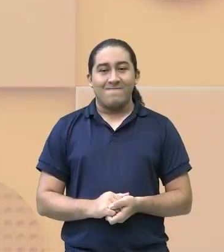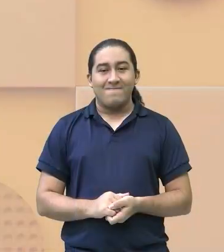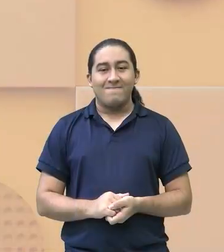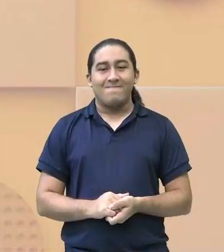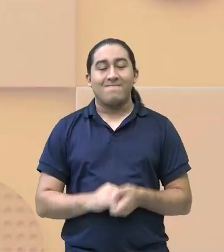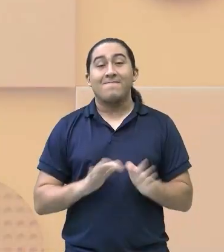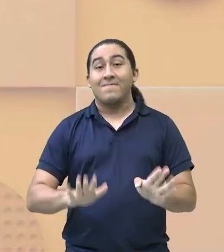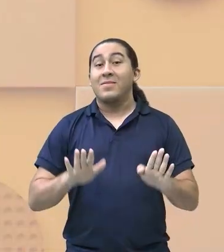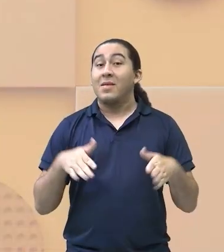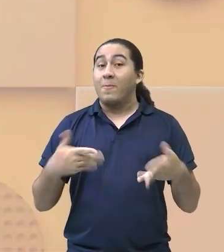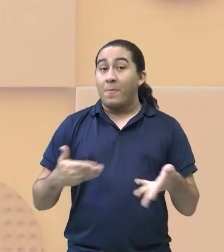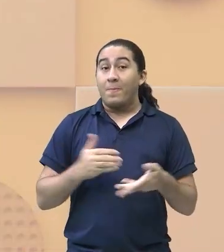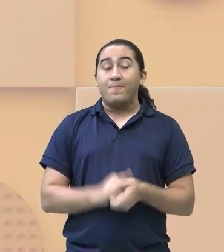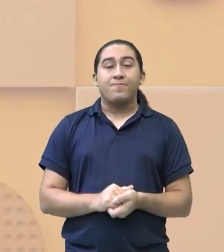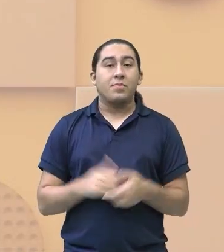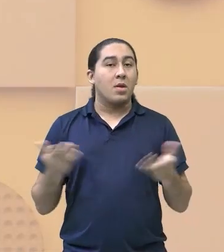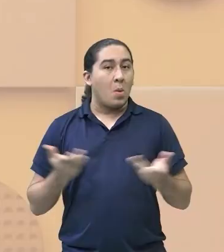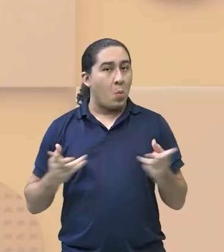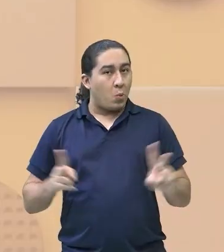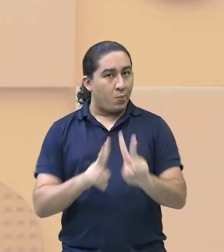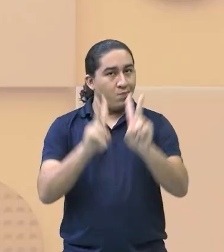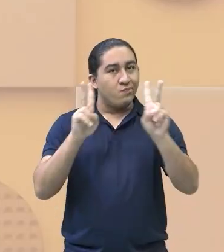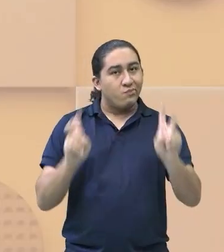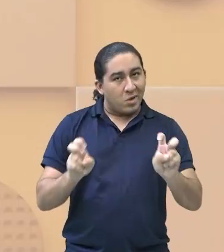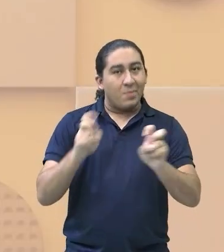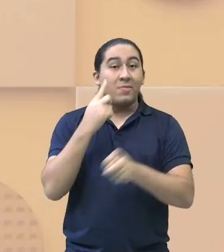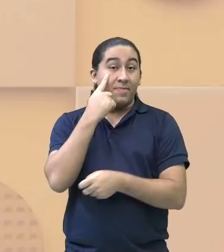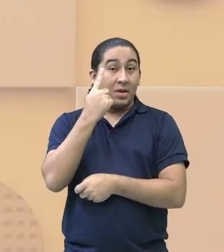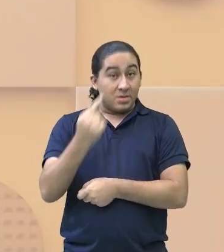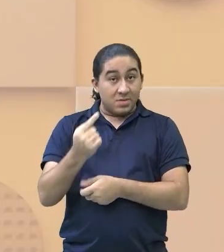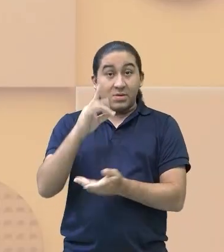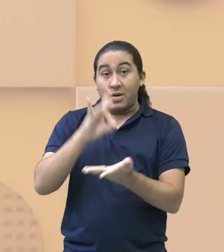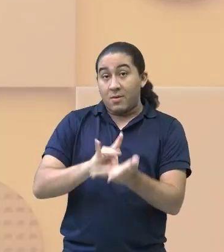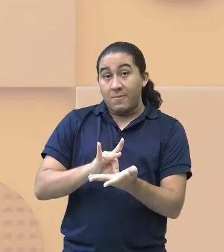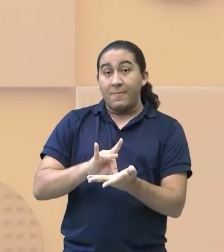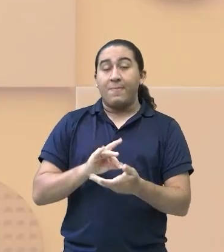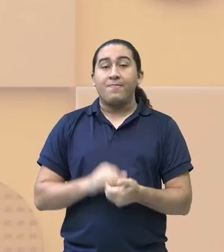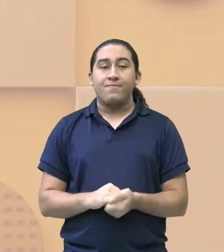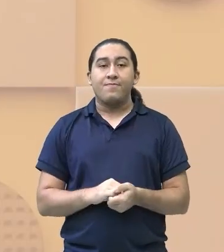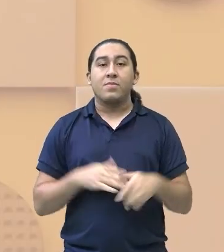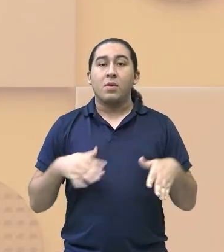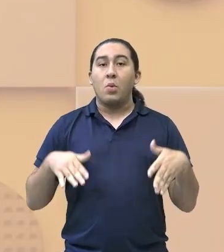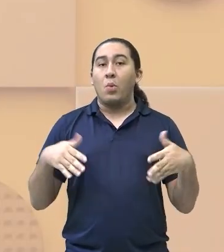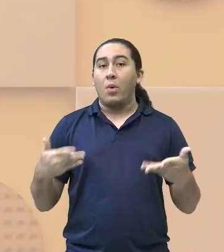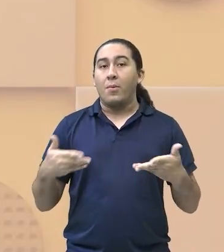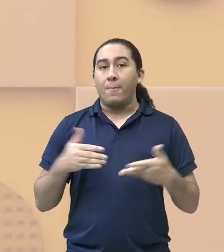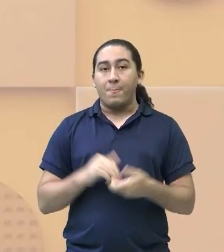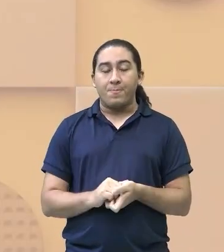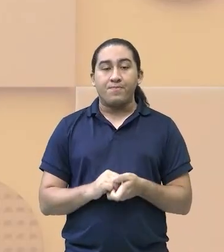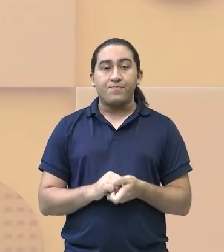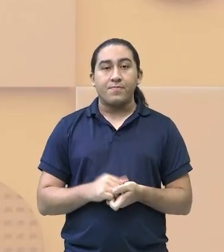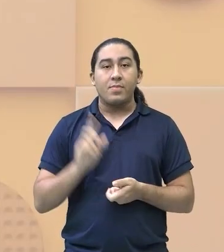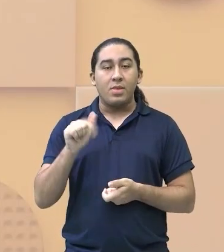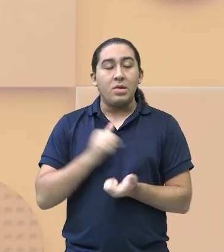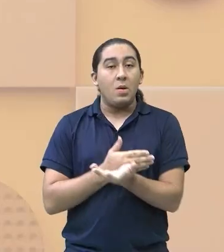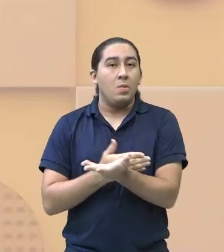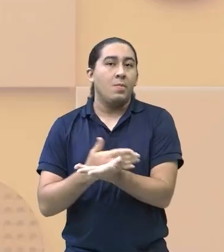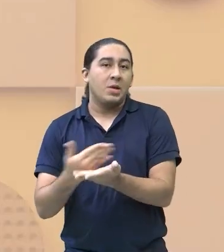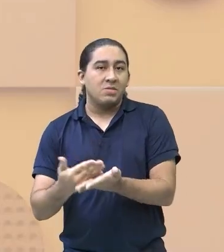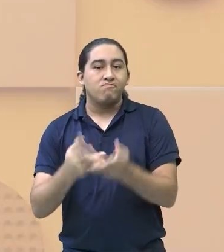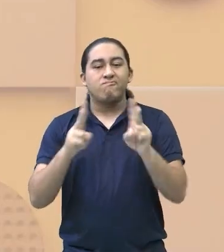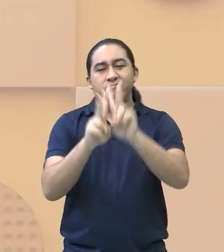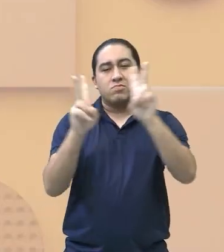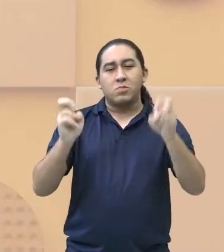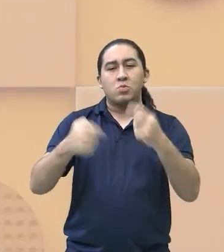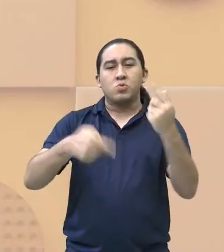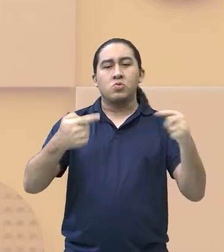Meus queridos, vamos então abordar um assunto interessante, que é então o quê? Começar aí a falar um pouco sobre